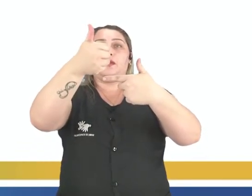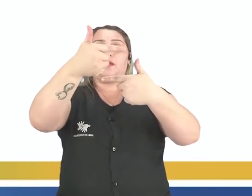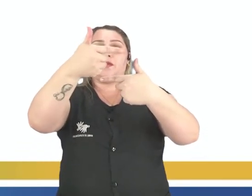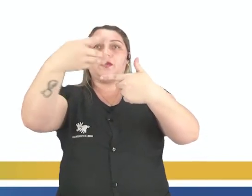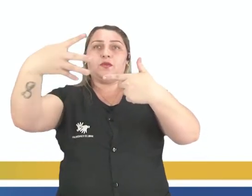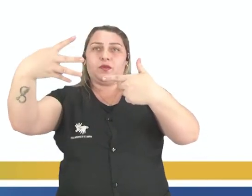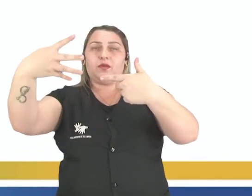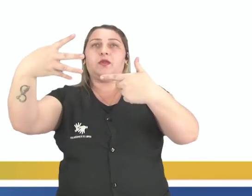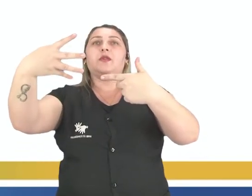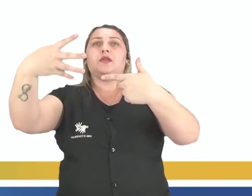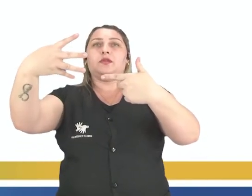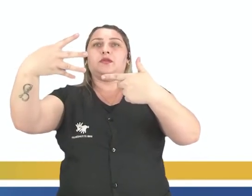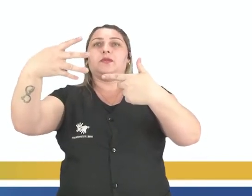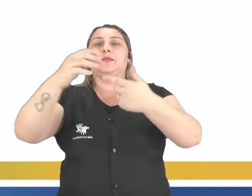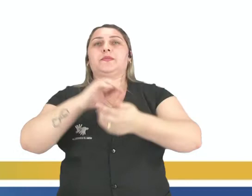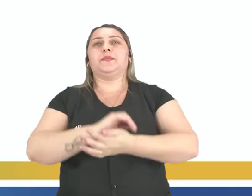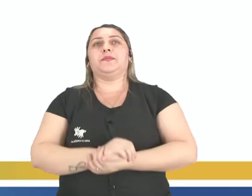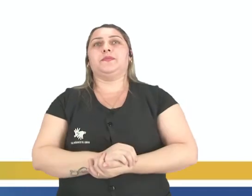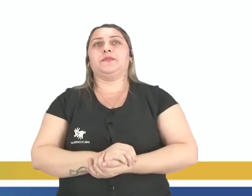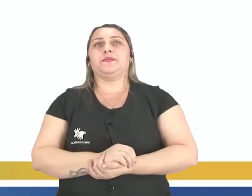elevado a 10 é 1024.